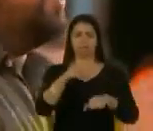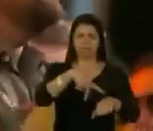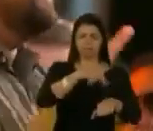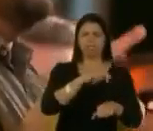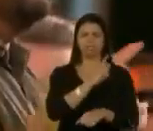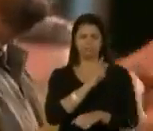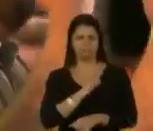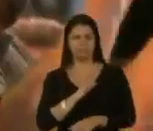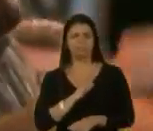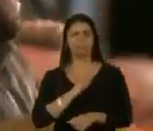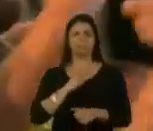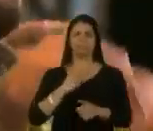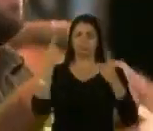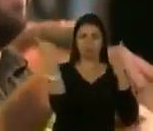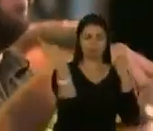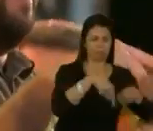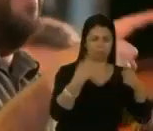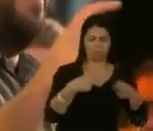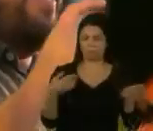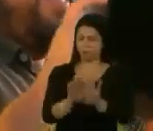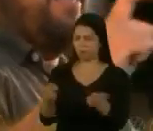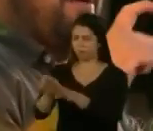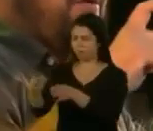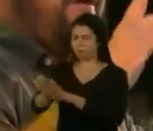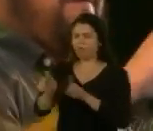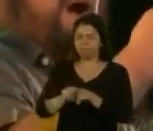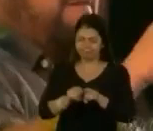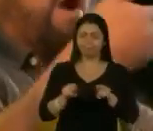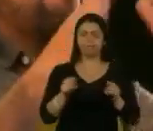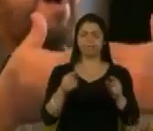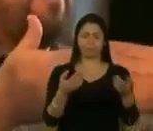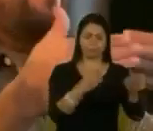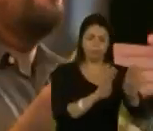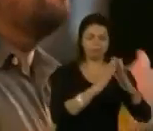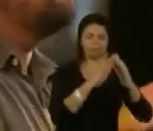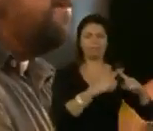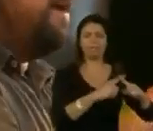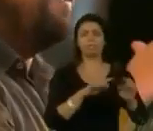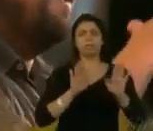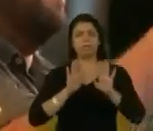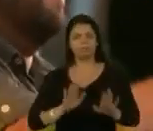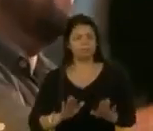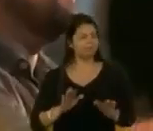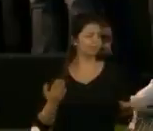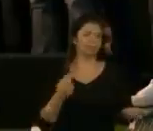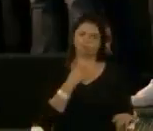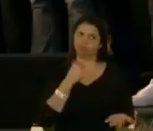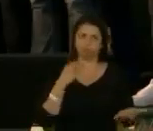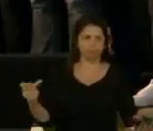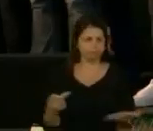executivo que fecharam tudo, inclusive igrejas, o que é simplesmente